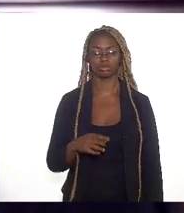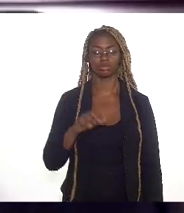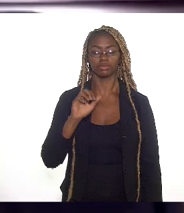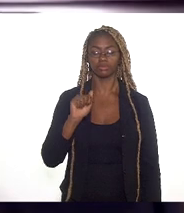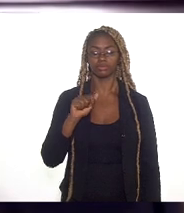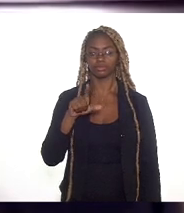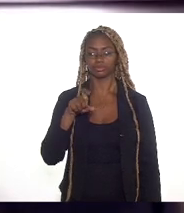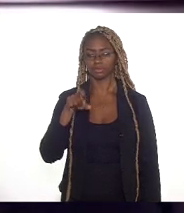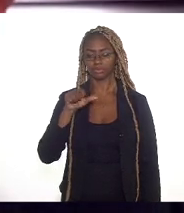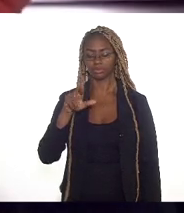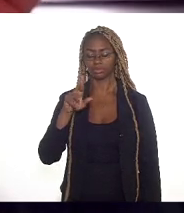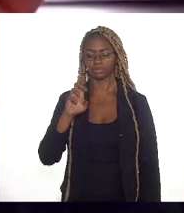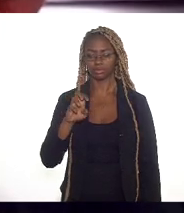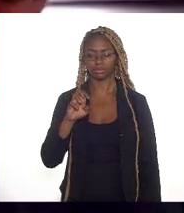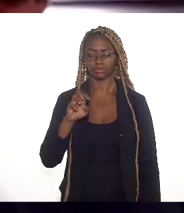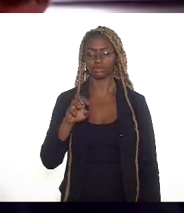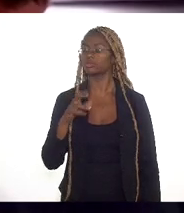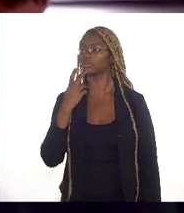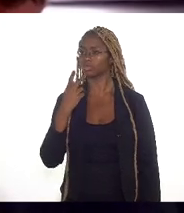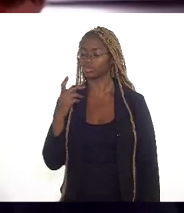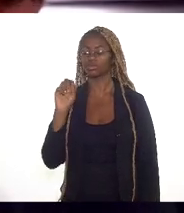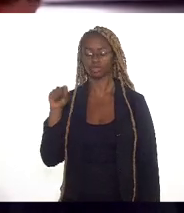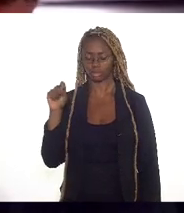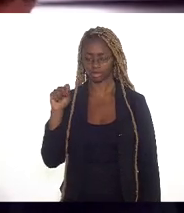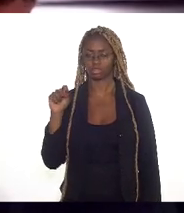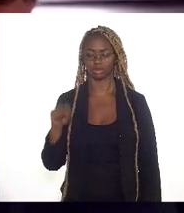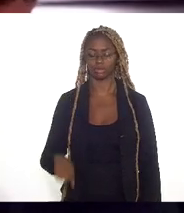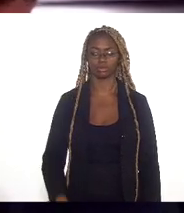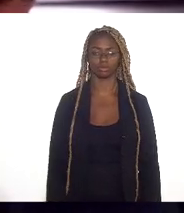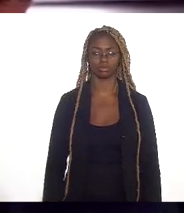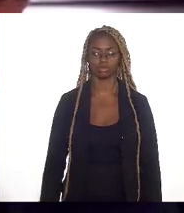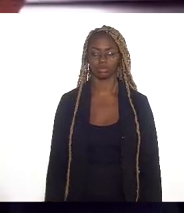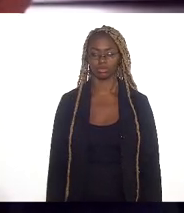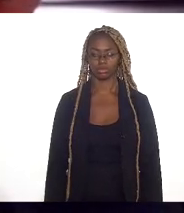Alexandre Freitas votou favorável.